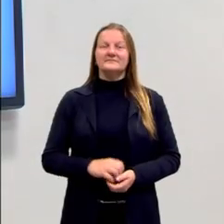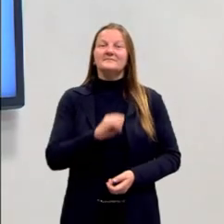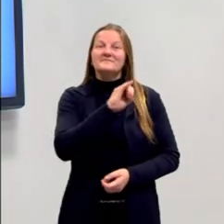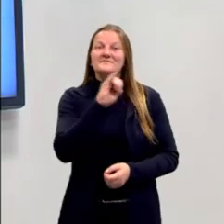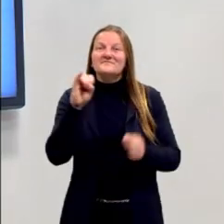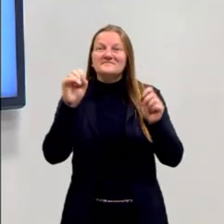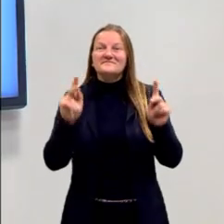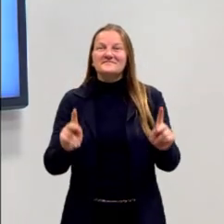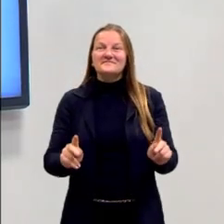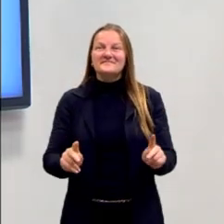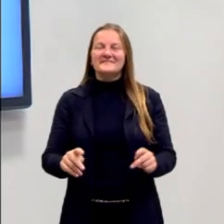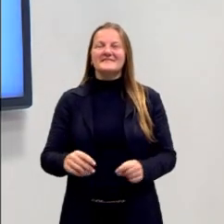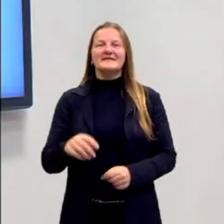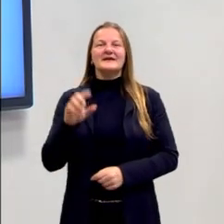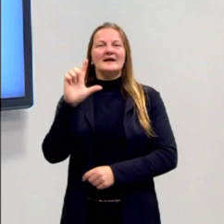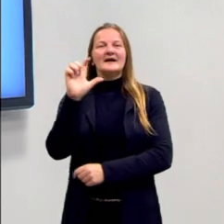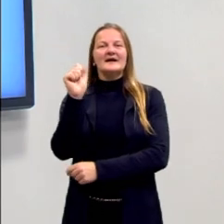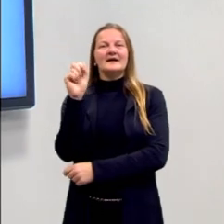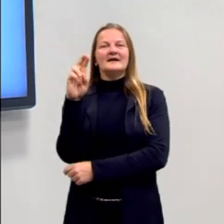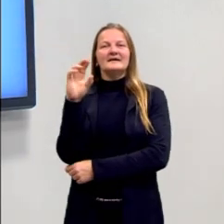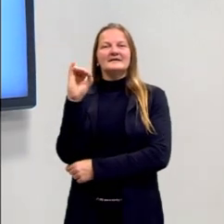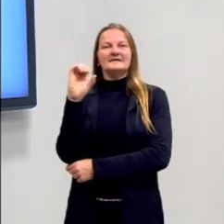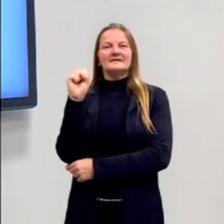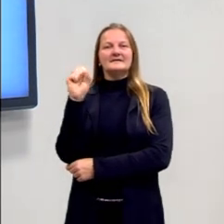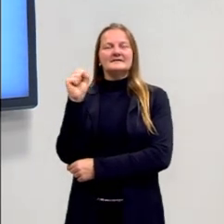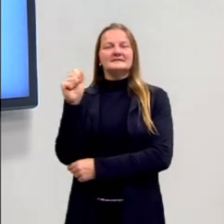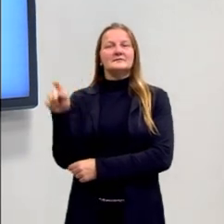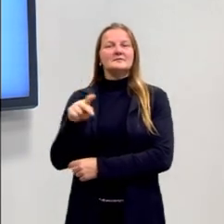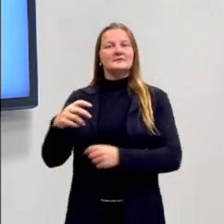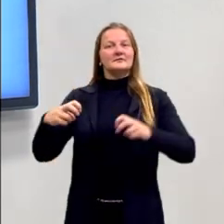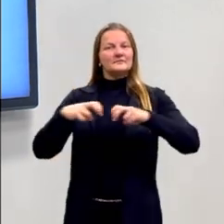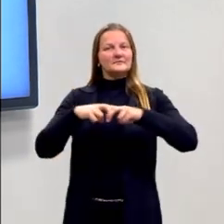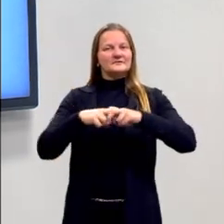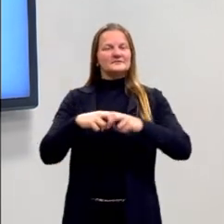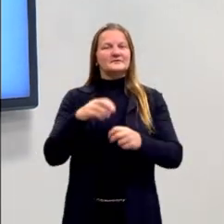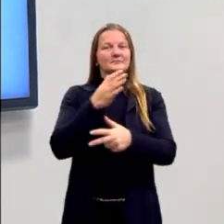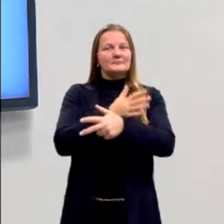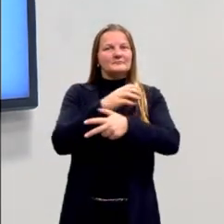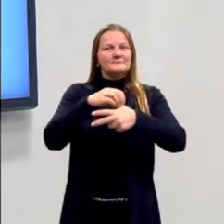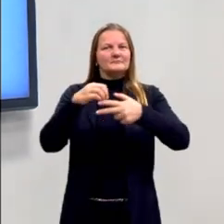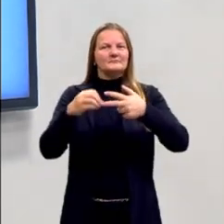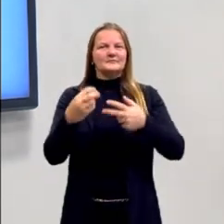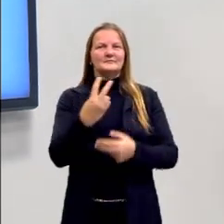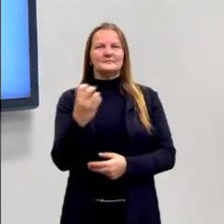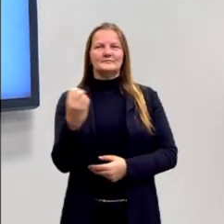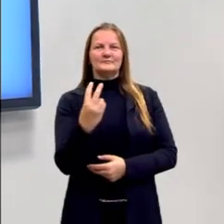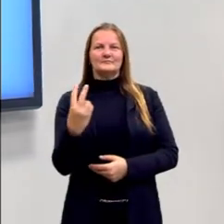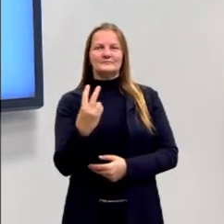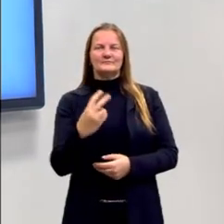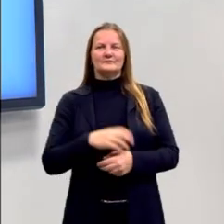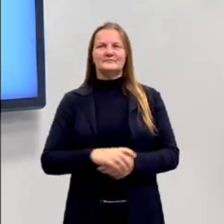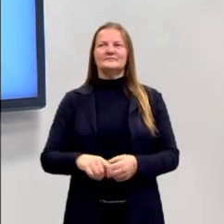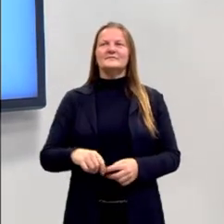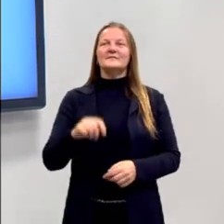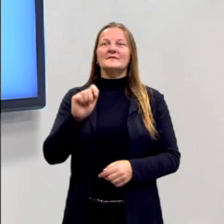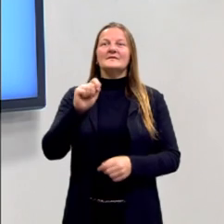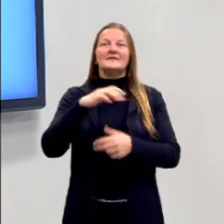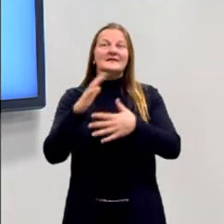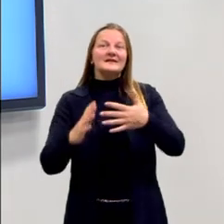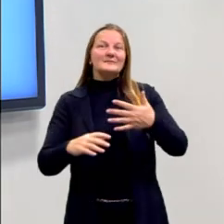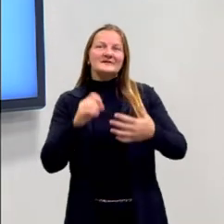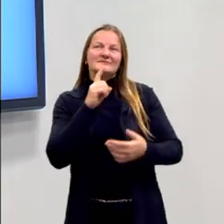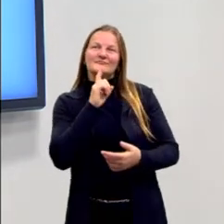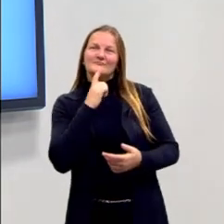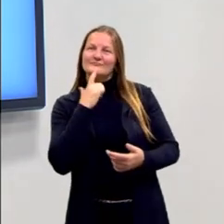Olá pessoal Eu me chamo Larissa e sua professora de física do prédio em 2022 Esse é o meu sinal em Libras